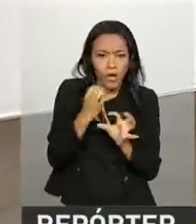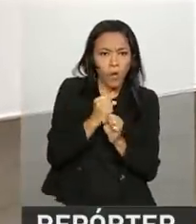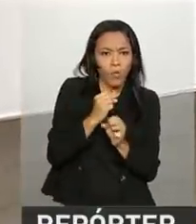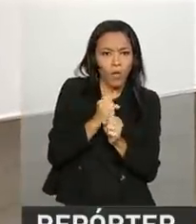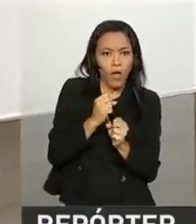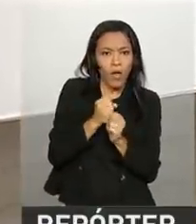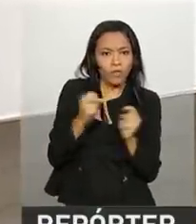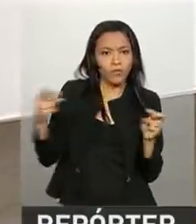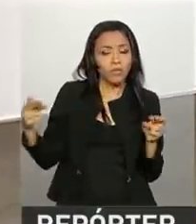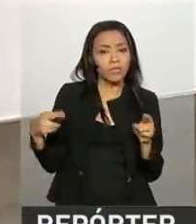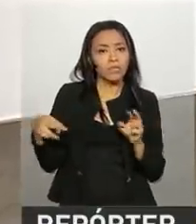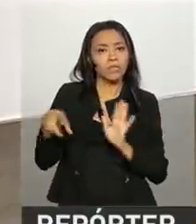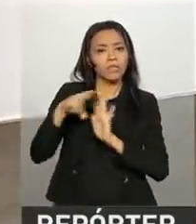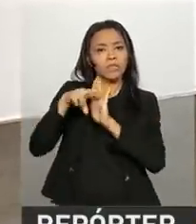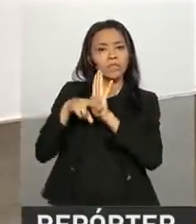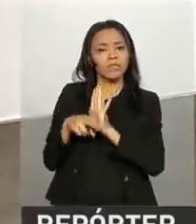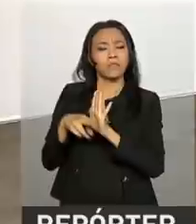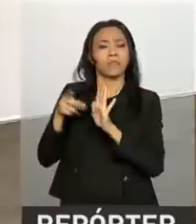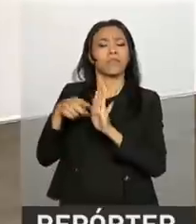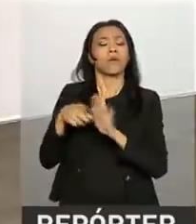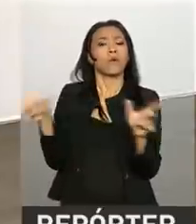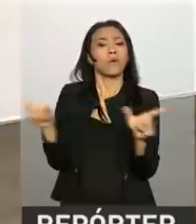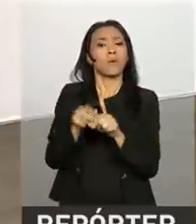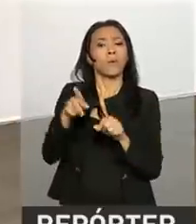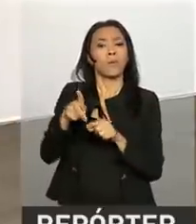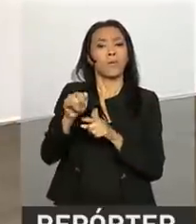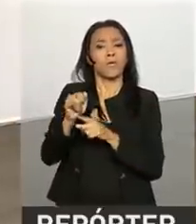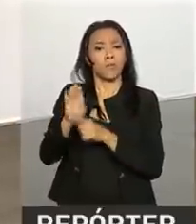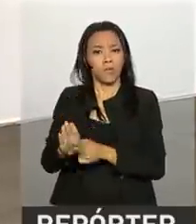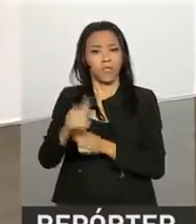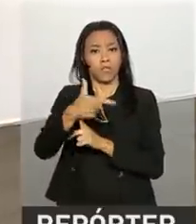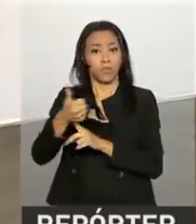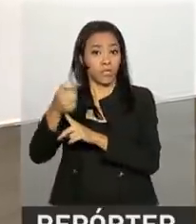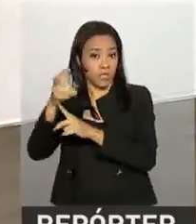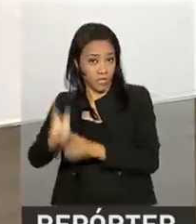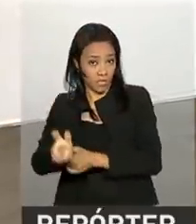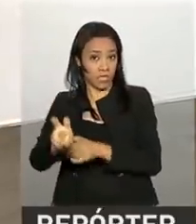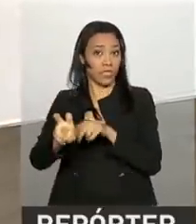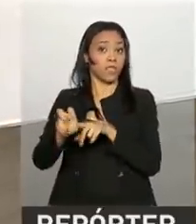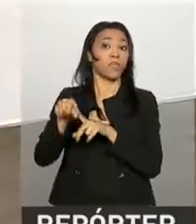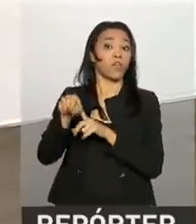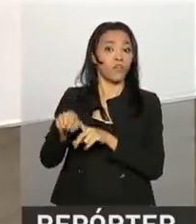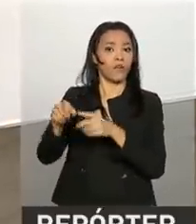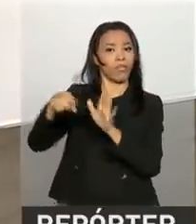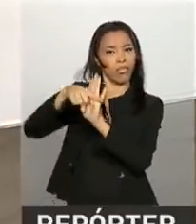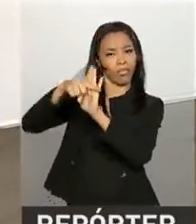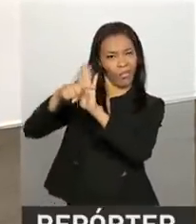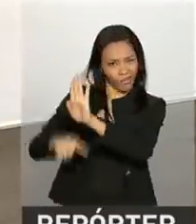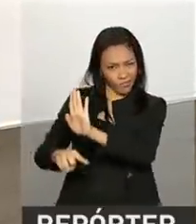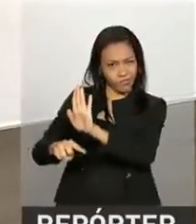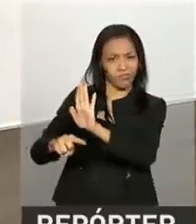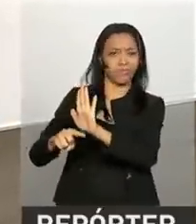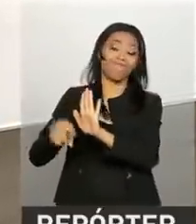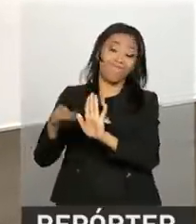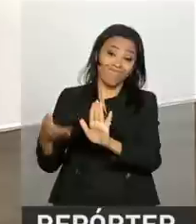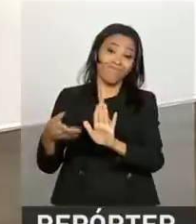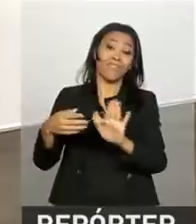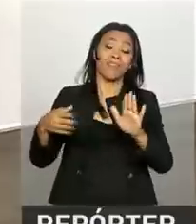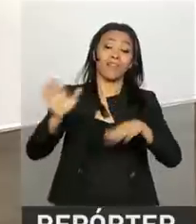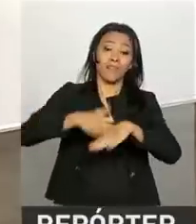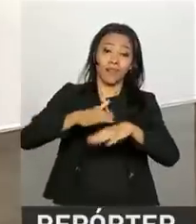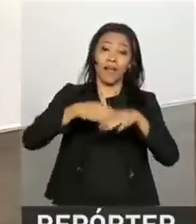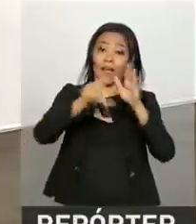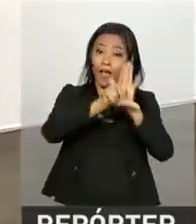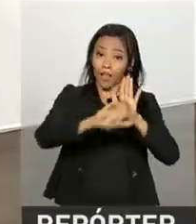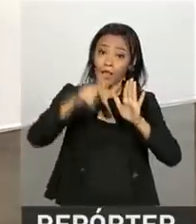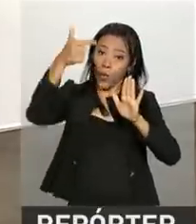Produto Interno Bruto de 2015, como no caso de 2015, o Produto Interno Bruto foi negativo, então, segundo a lei, é previsto que